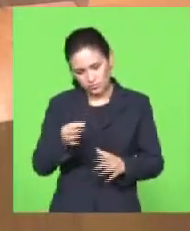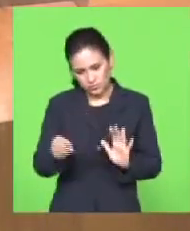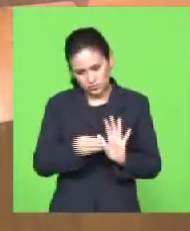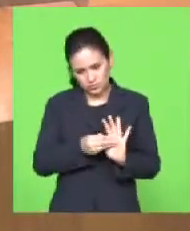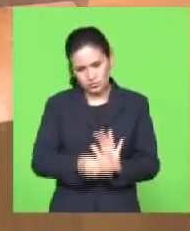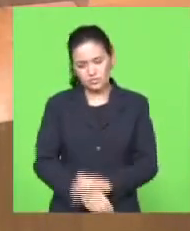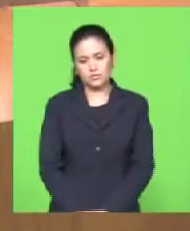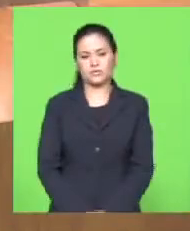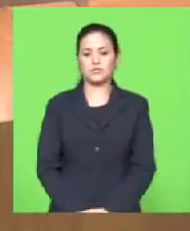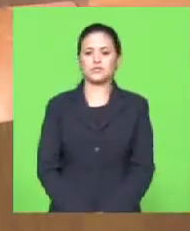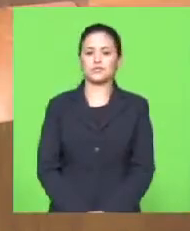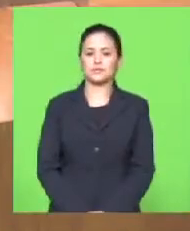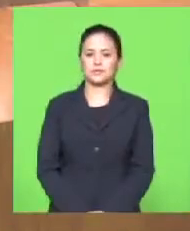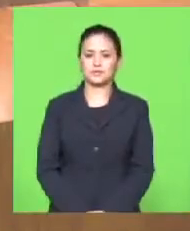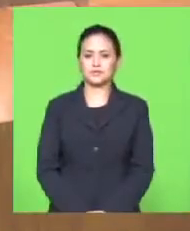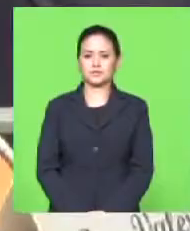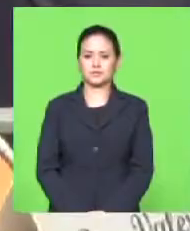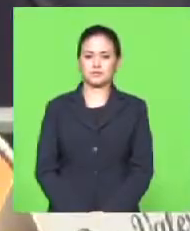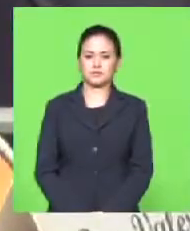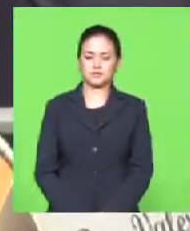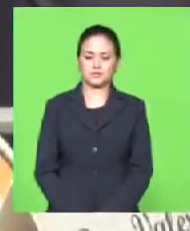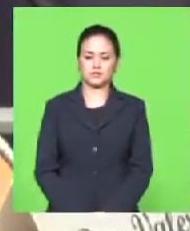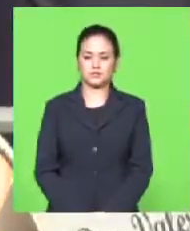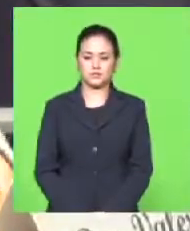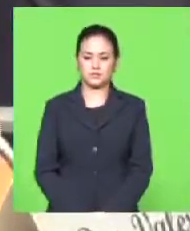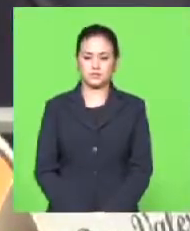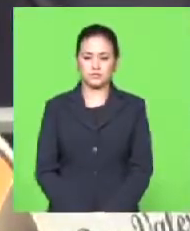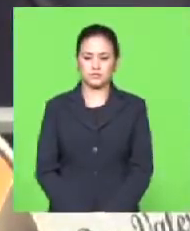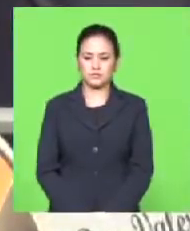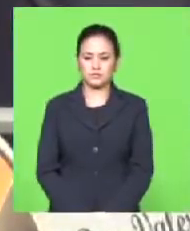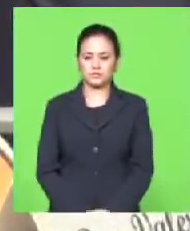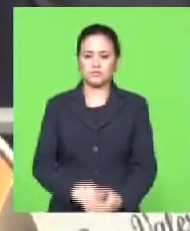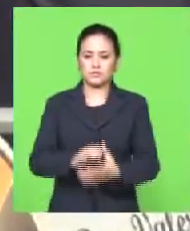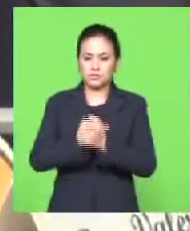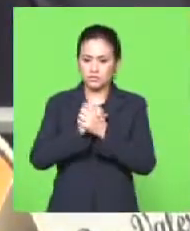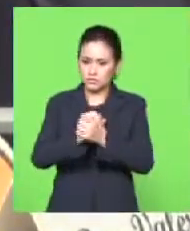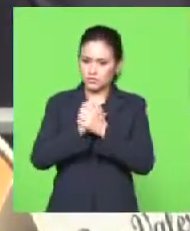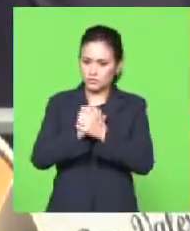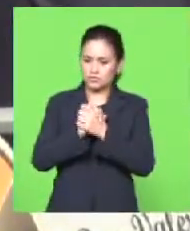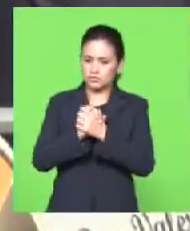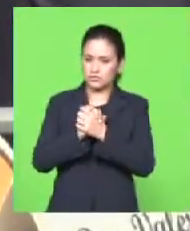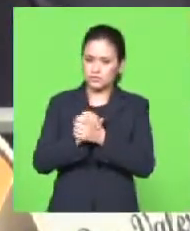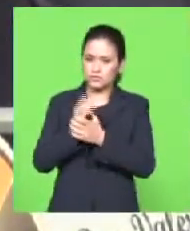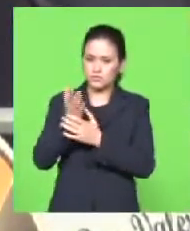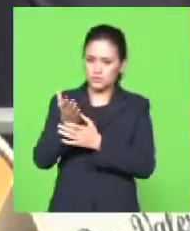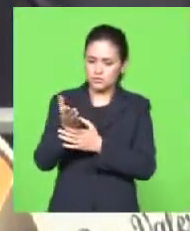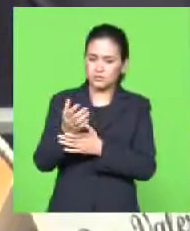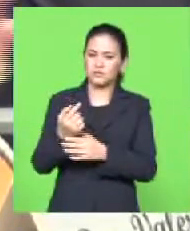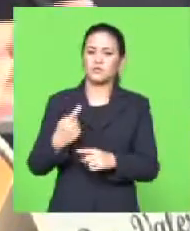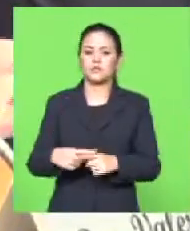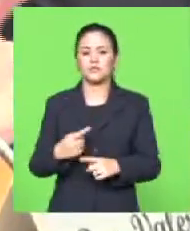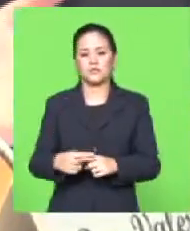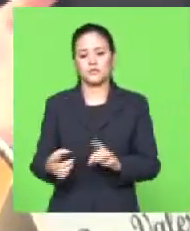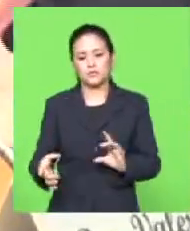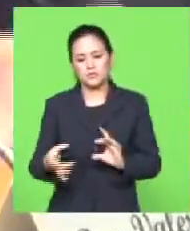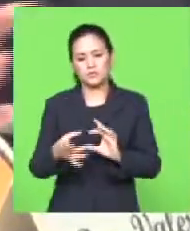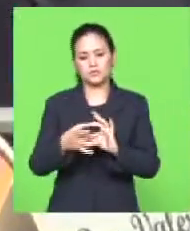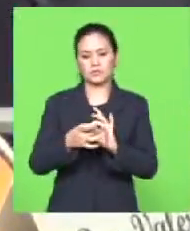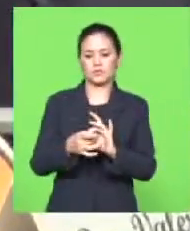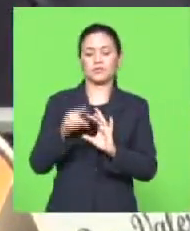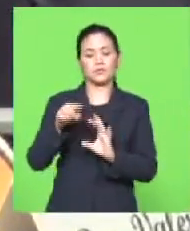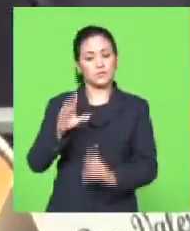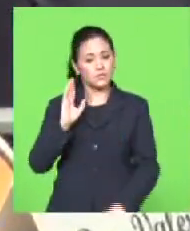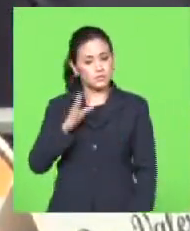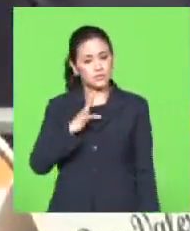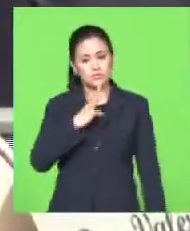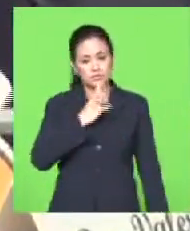parte da deputada Valéria Macedo. Deputado Rigo Teles, eu quero parabenizar a Vossa Excelência por somar, com certeza o senhor já tem